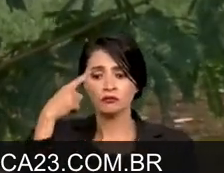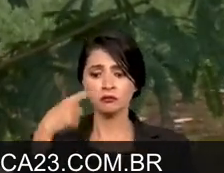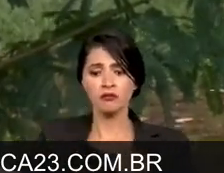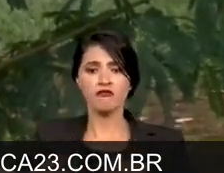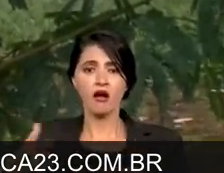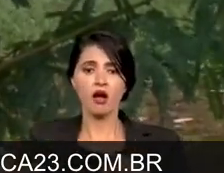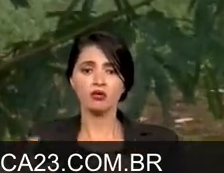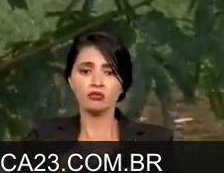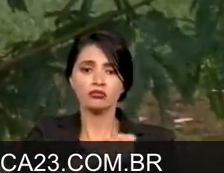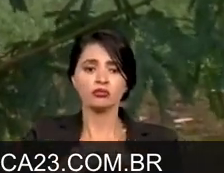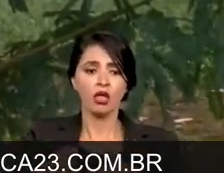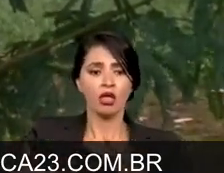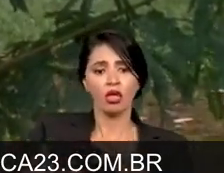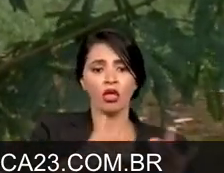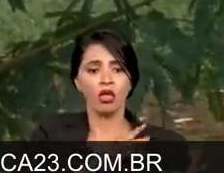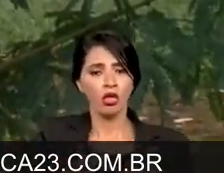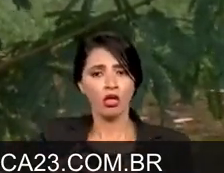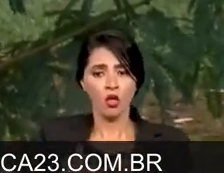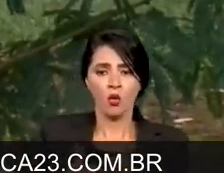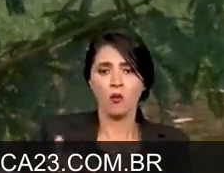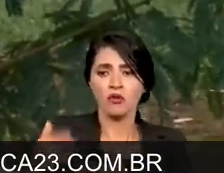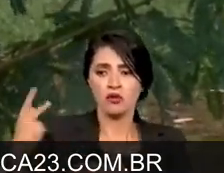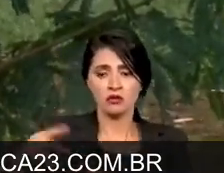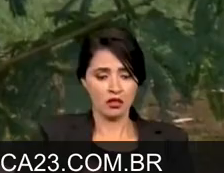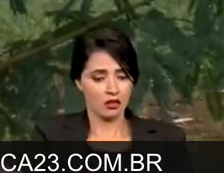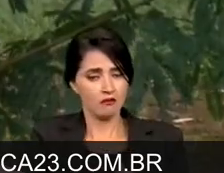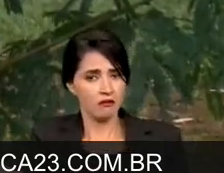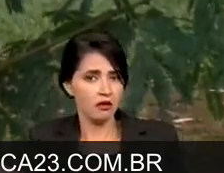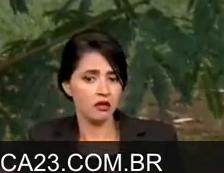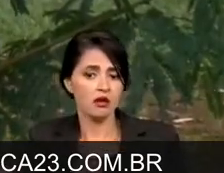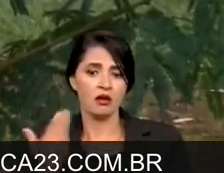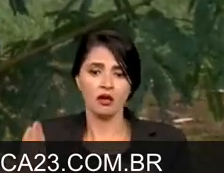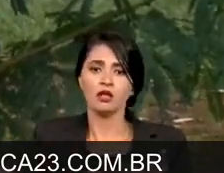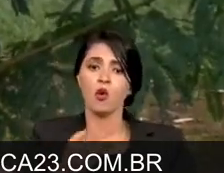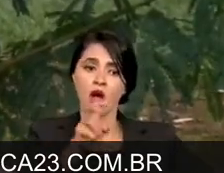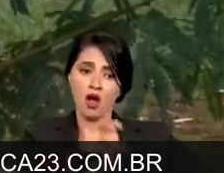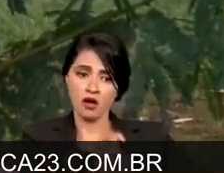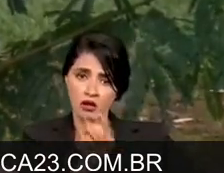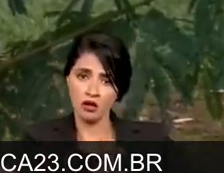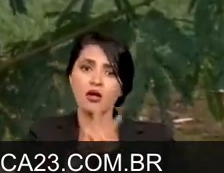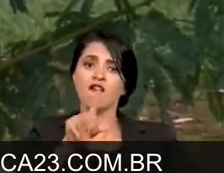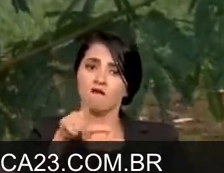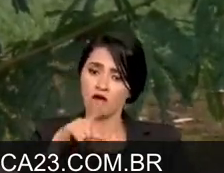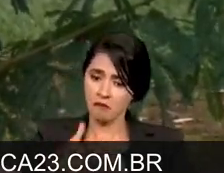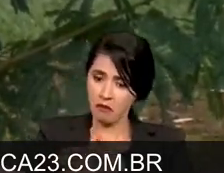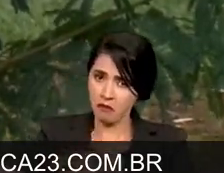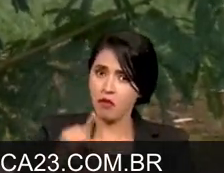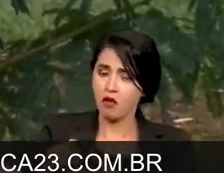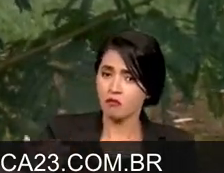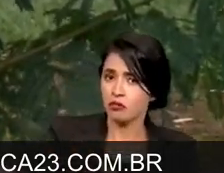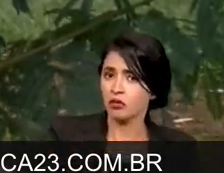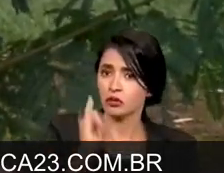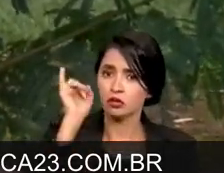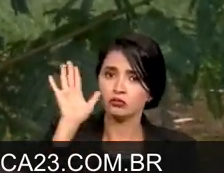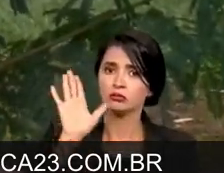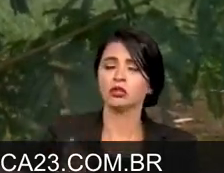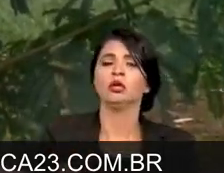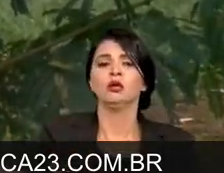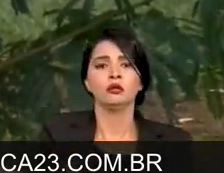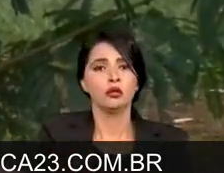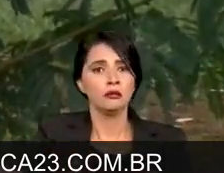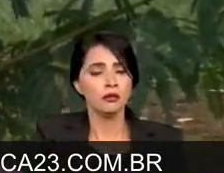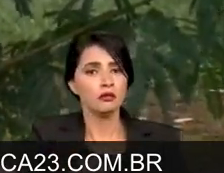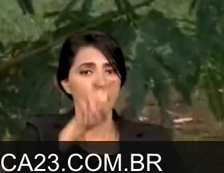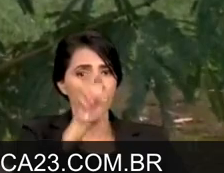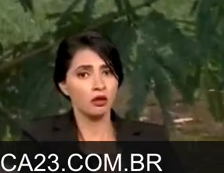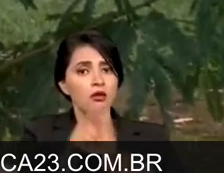de socialização durante o início das suas vidas. Então a creche, ela vai cumprir esse papel. Para além disso, a